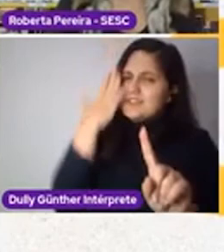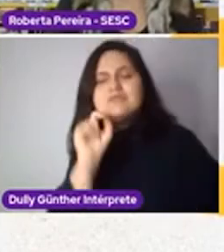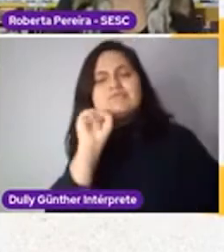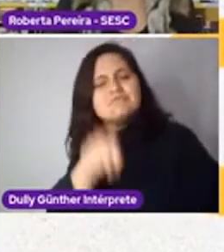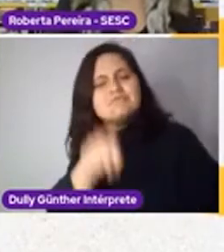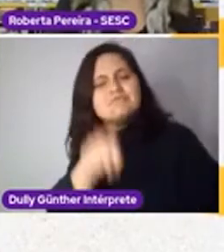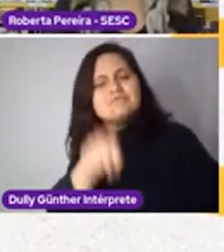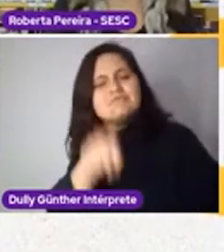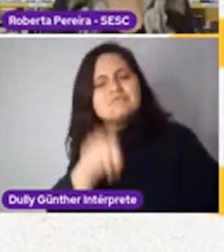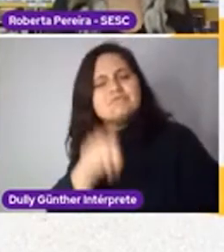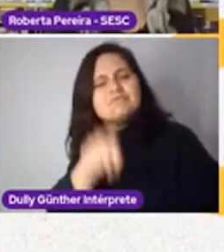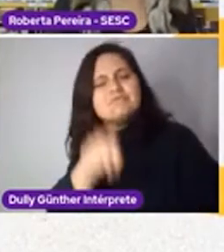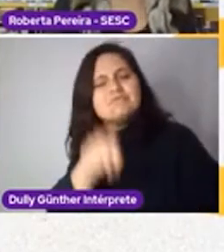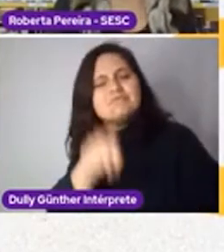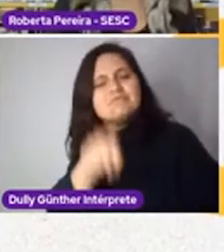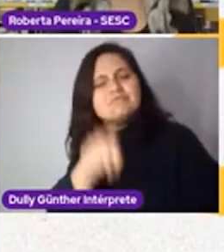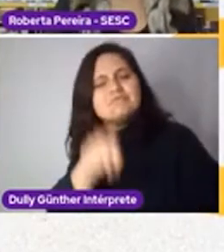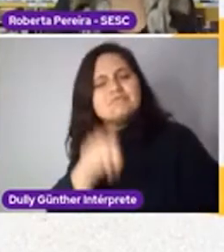sim.